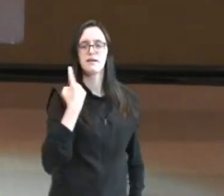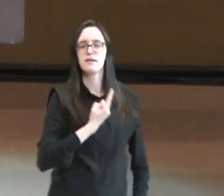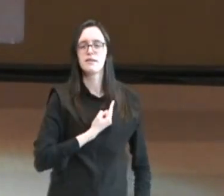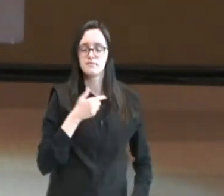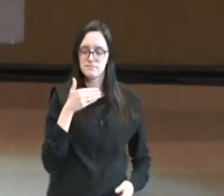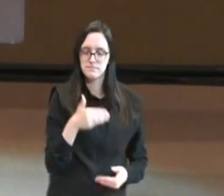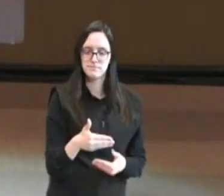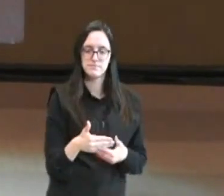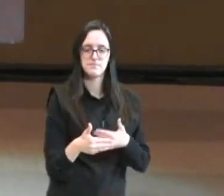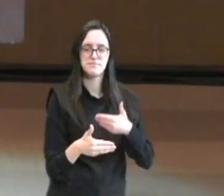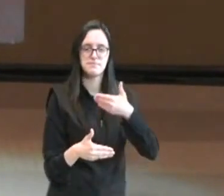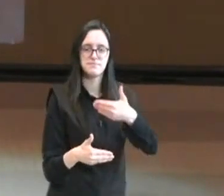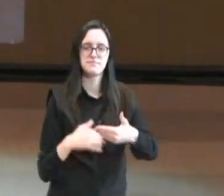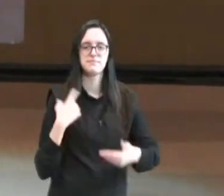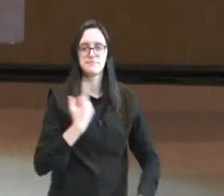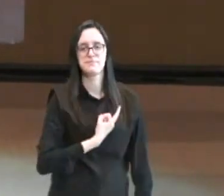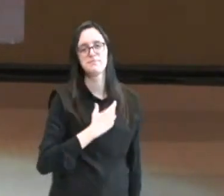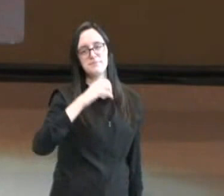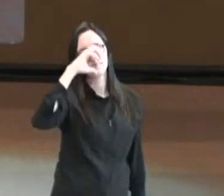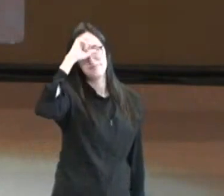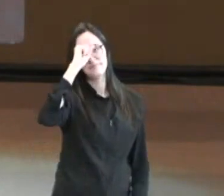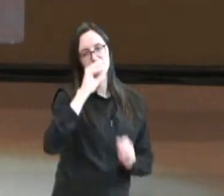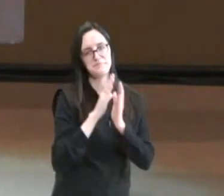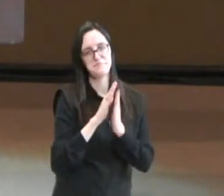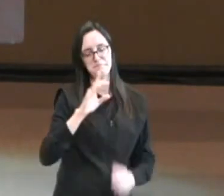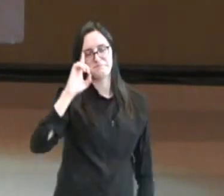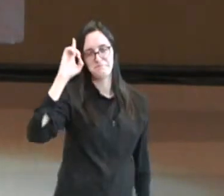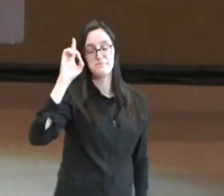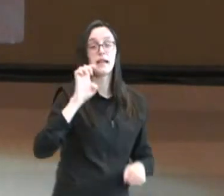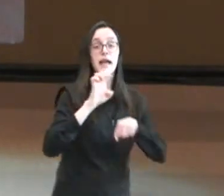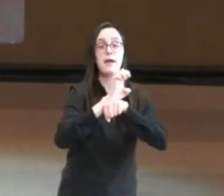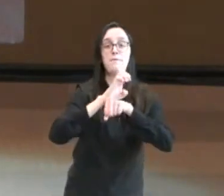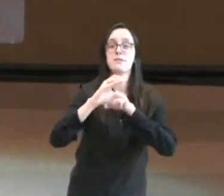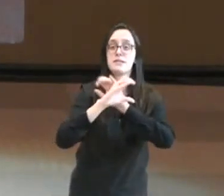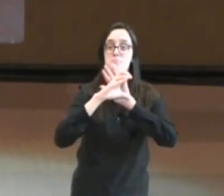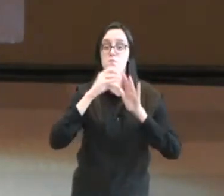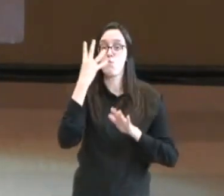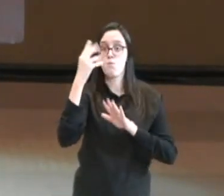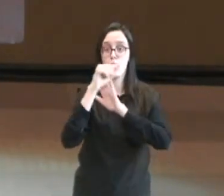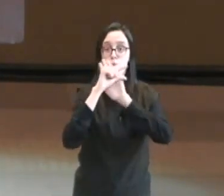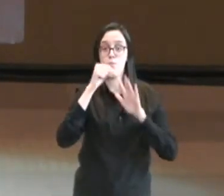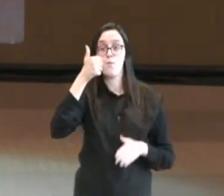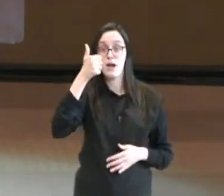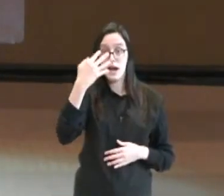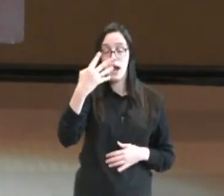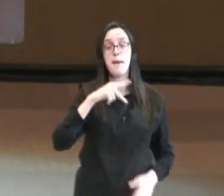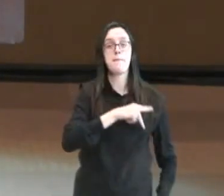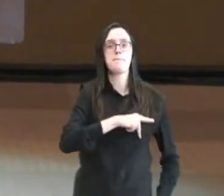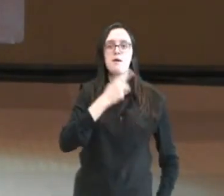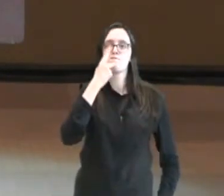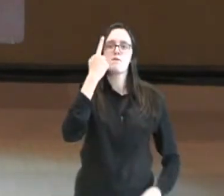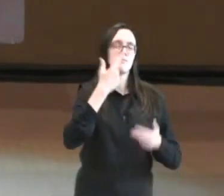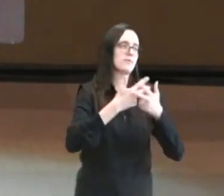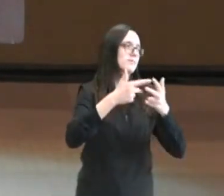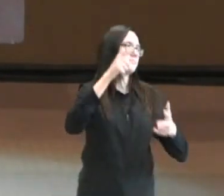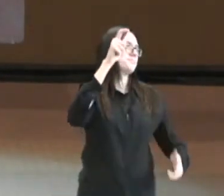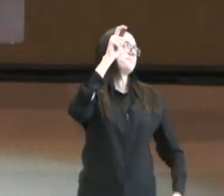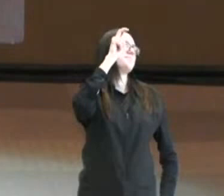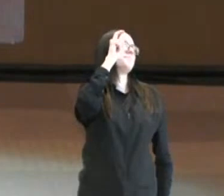perseverando naquilo que aprendemos na palavra. Em Efésios 4,14, Paulo diz uma coisa muito